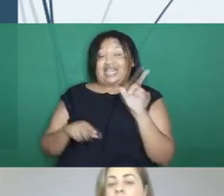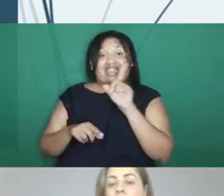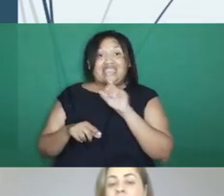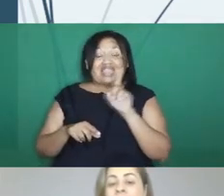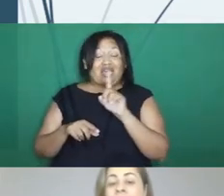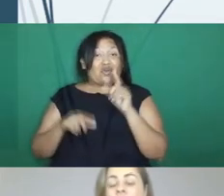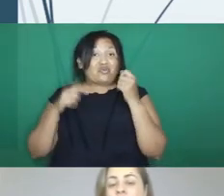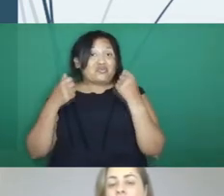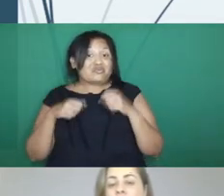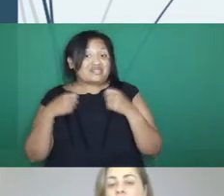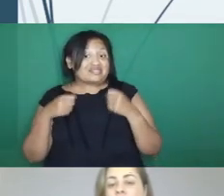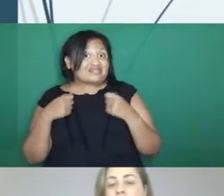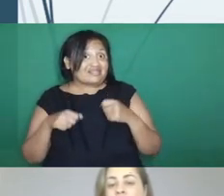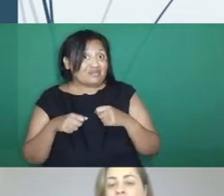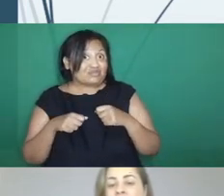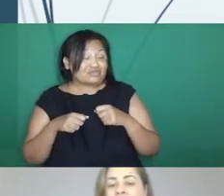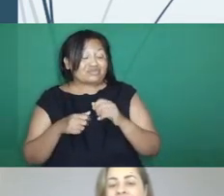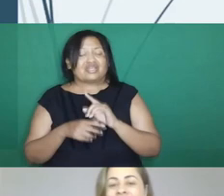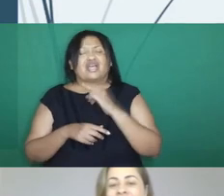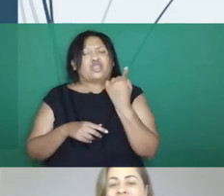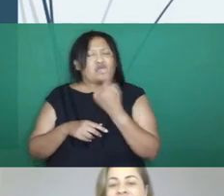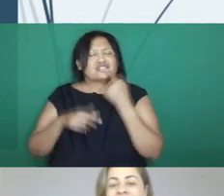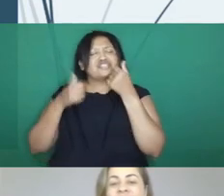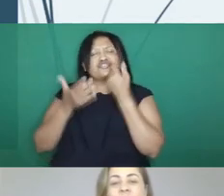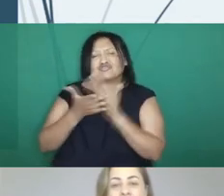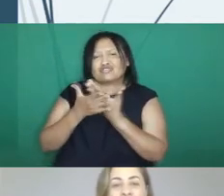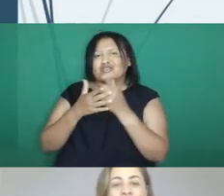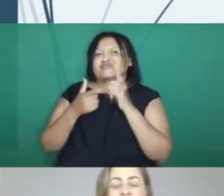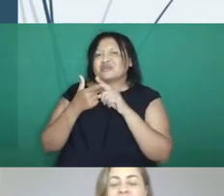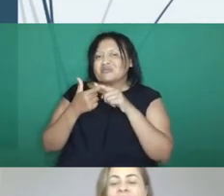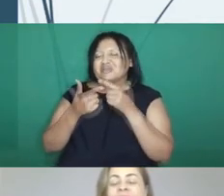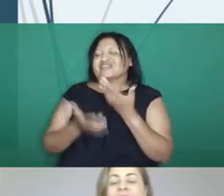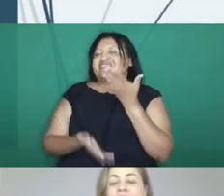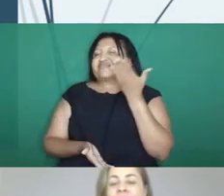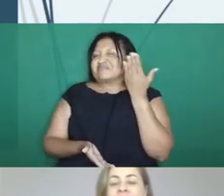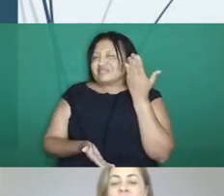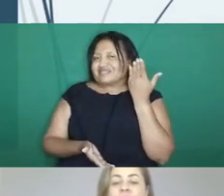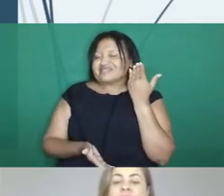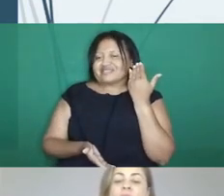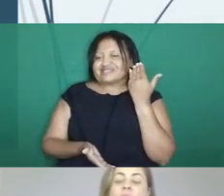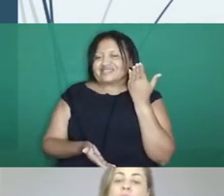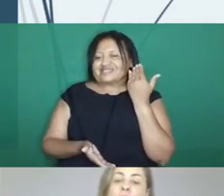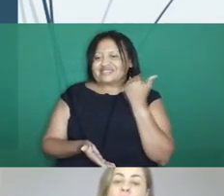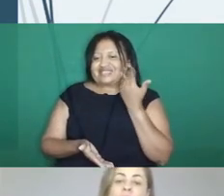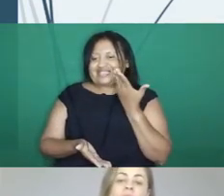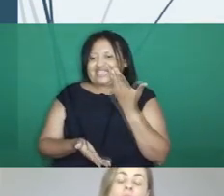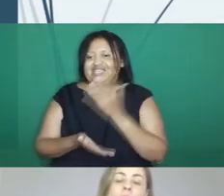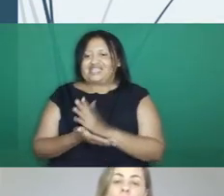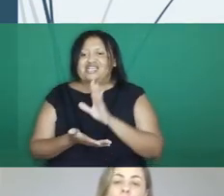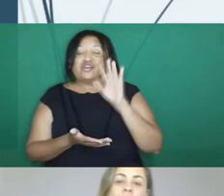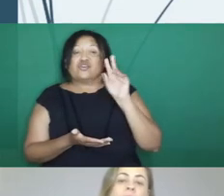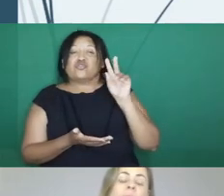schunets nós não devemos olha os verbos modais aqui né gente a gente também estudou nas nossas aulas o